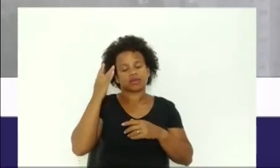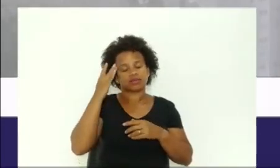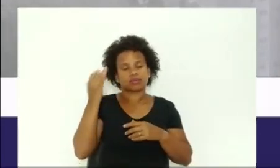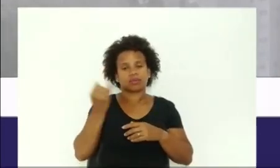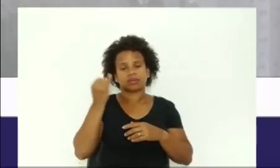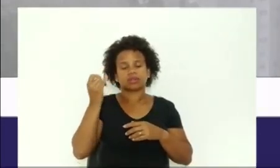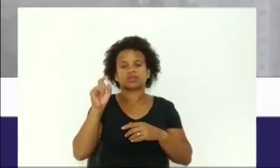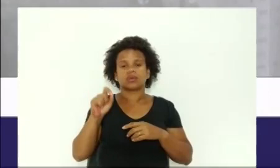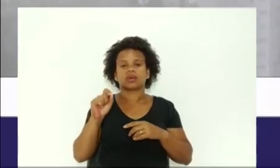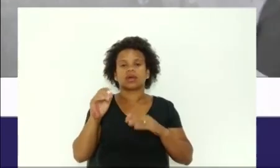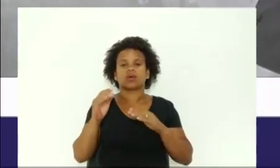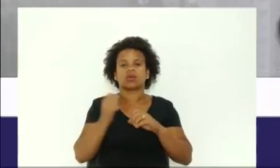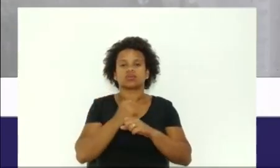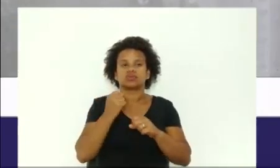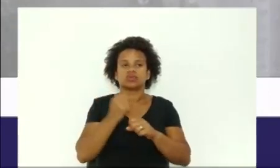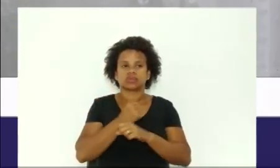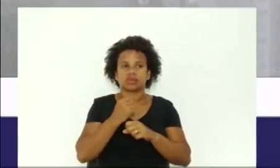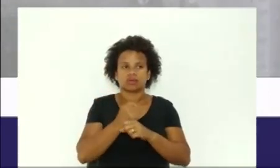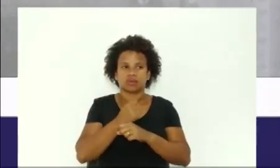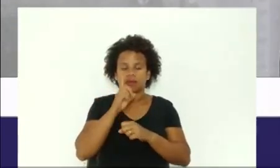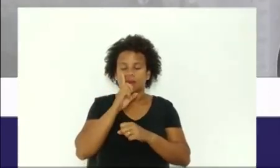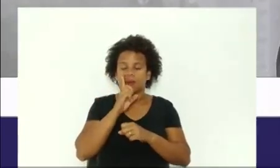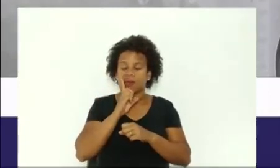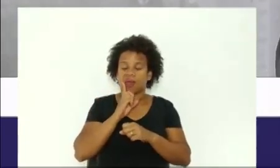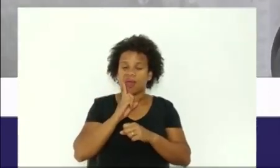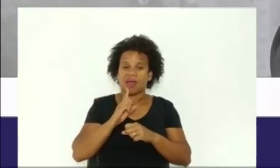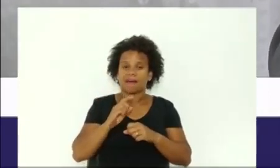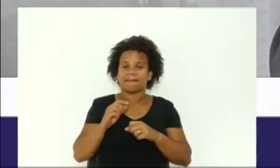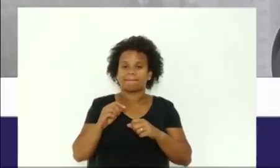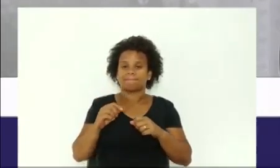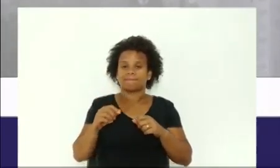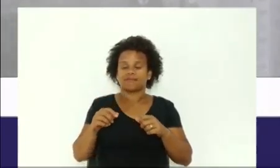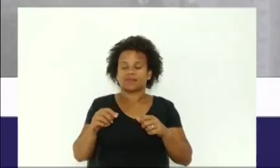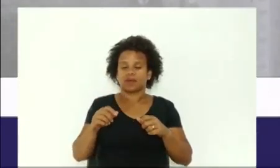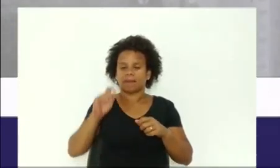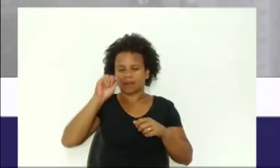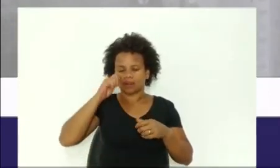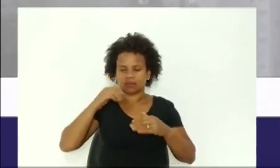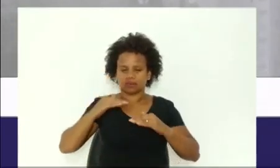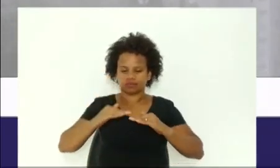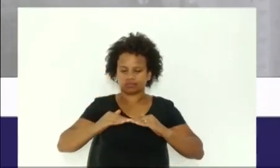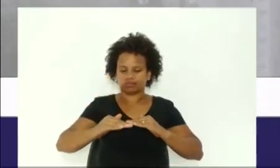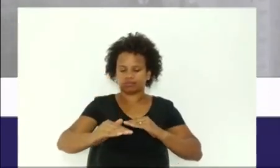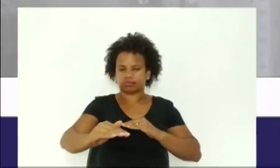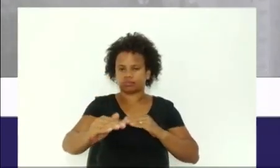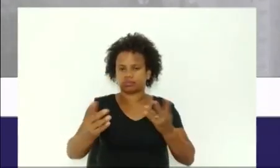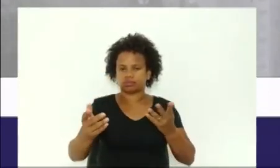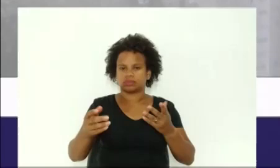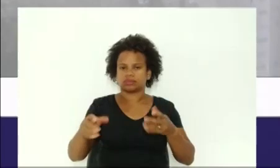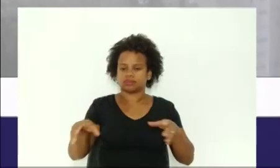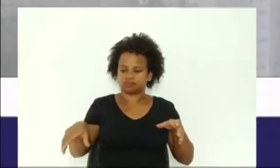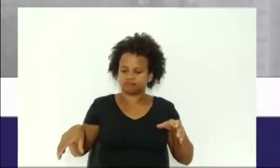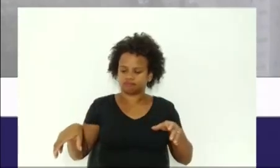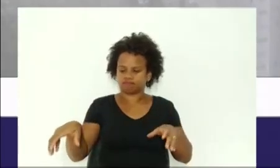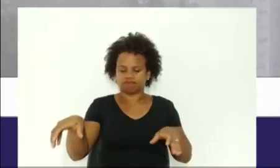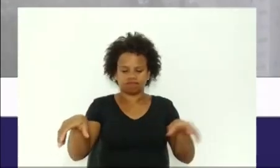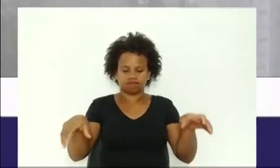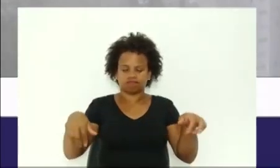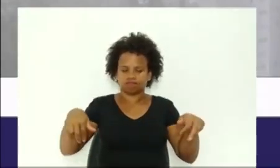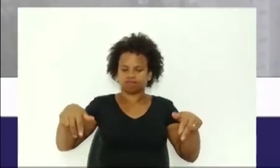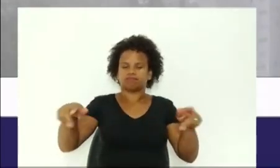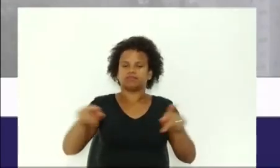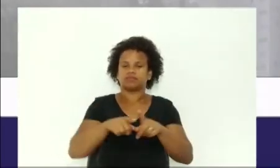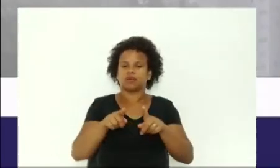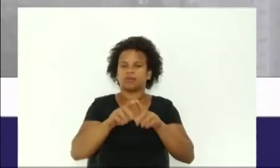das guias do próprio asfalto, né? E, evidentemente, de toda a infraestrutura, a rede